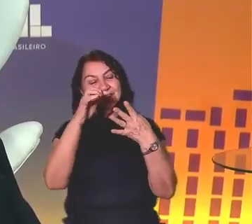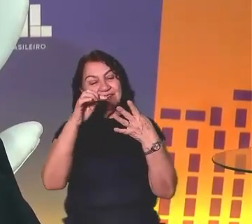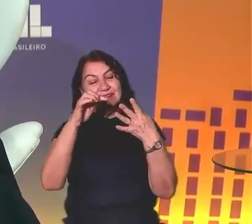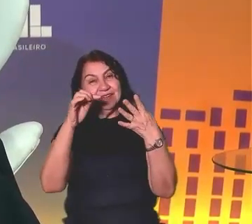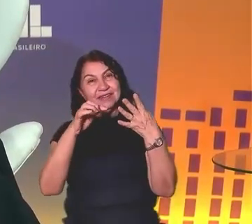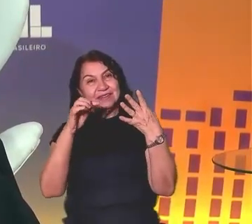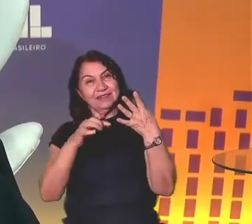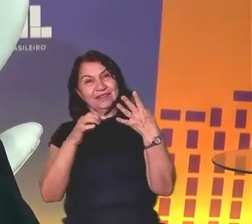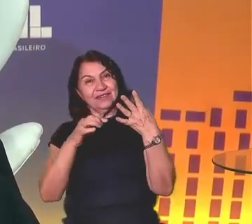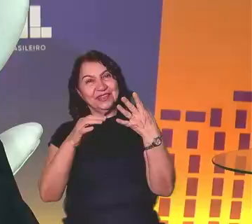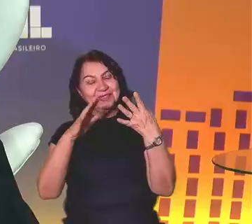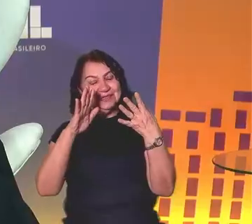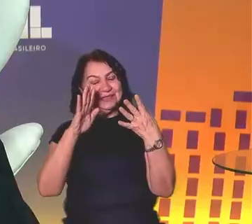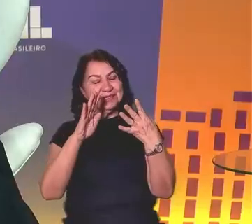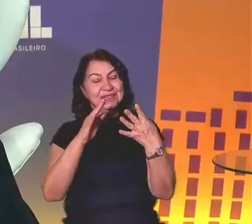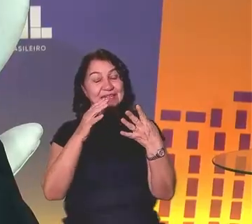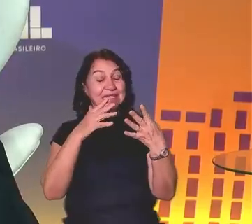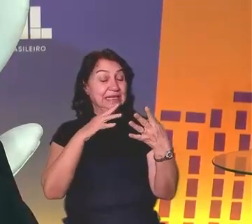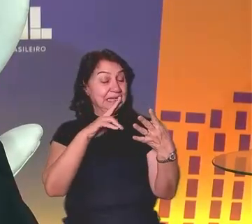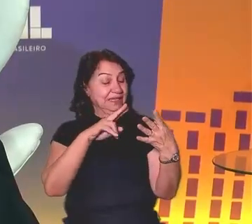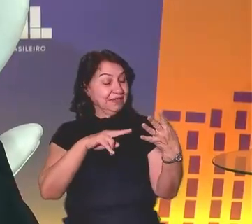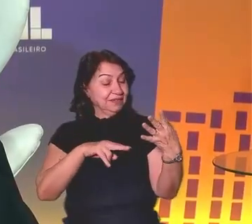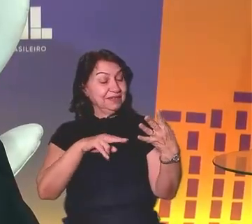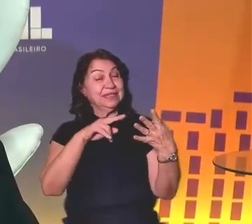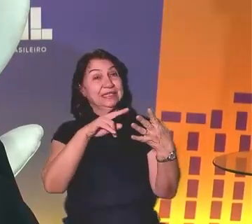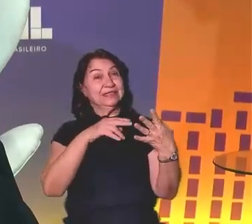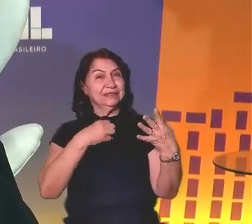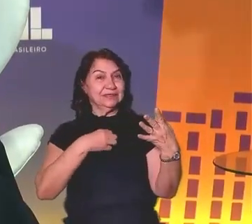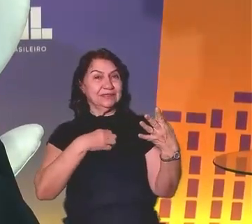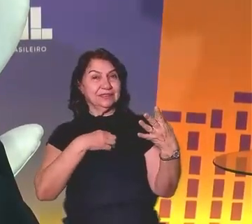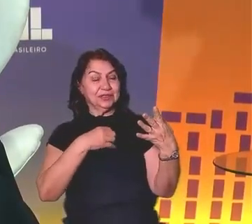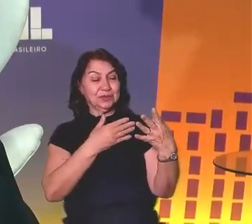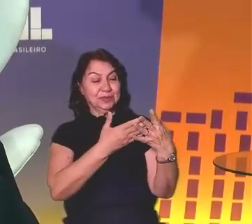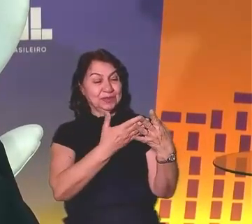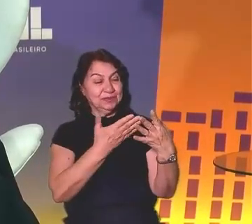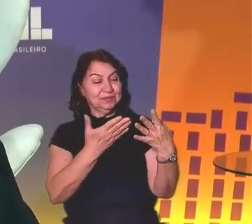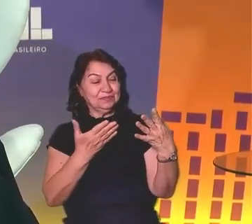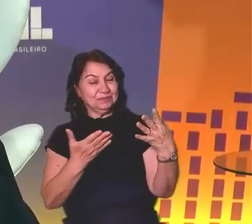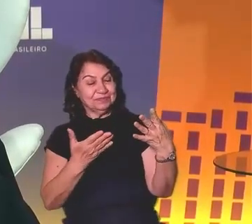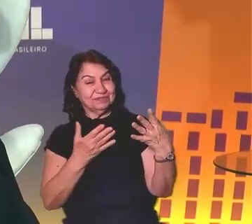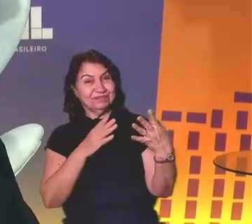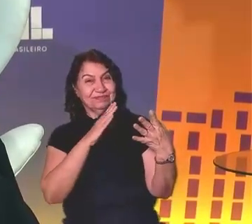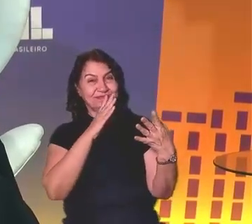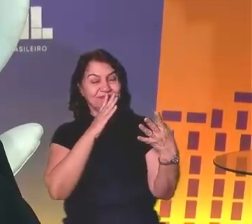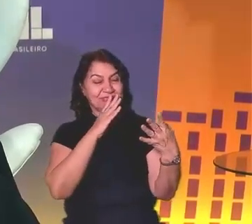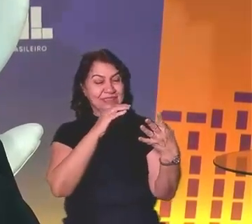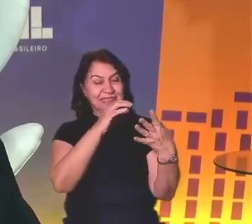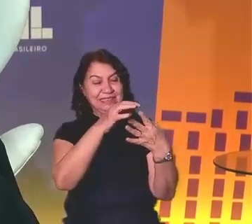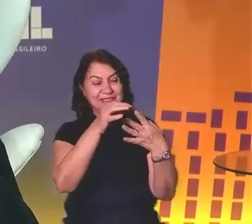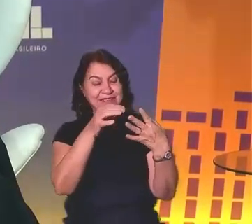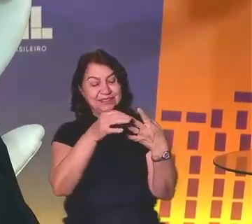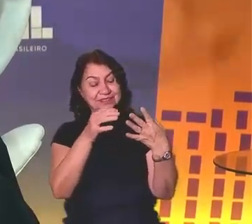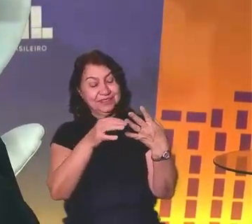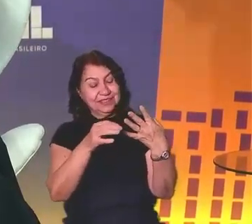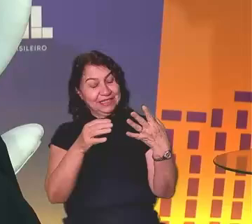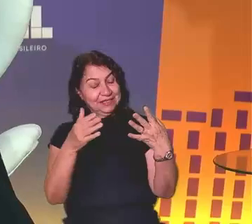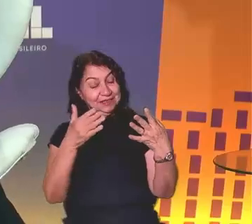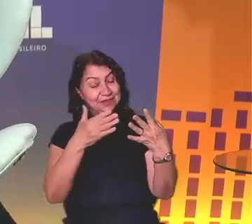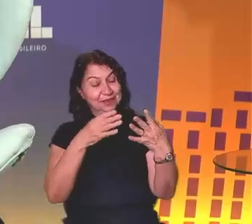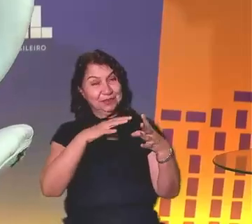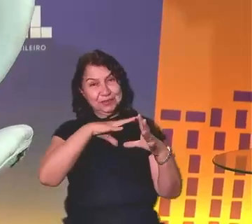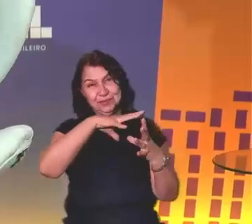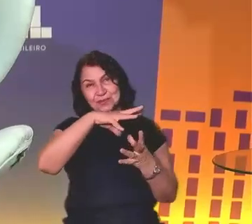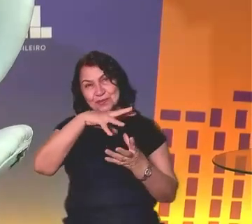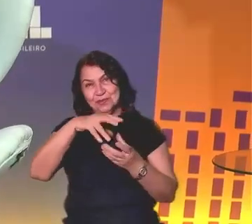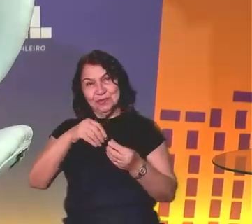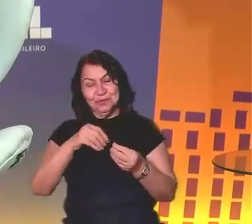ele está dizendo. Porque no verso cabe todo o sentimento. Mas nesse silêncio após o verso, cabe o universo inteiro. Olha como o